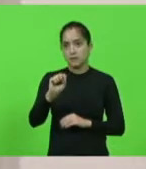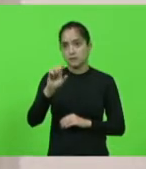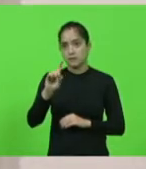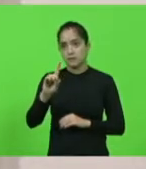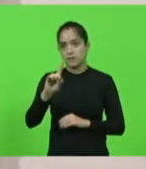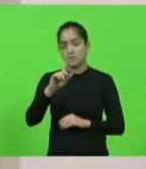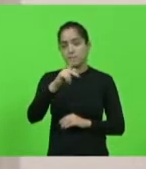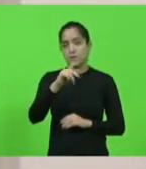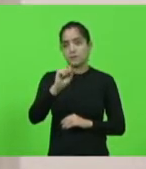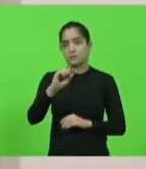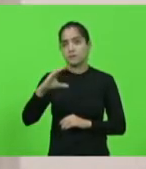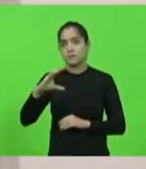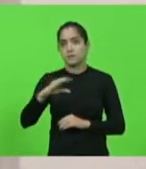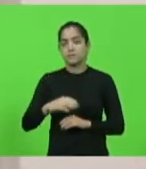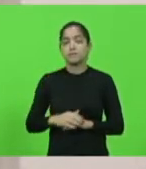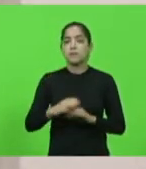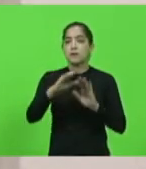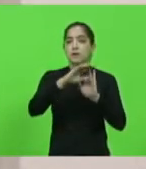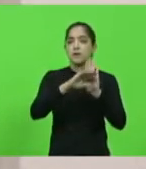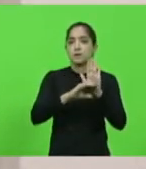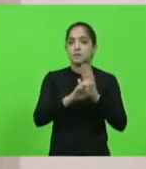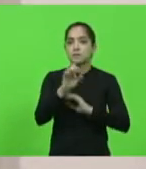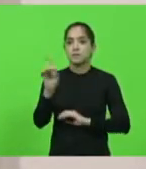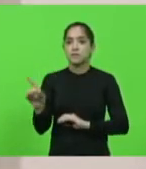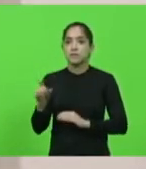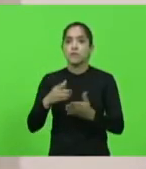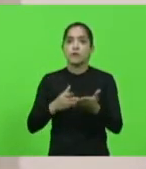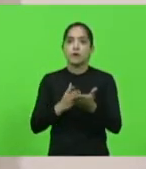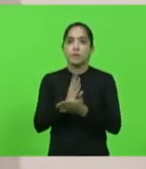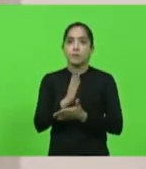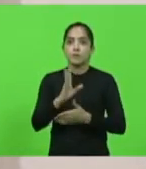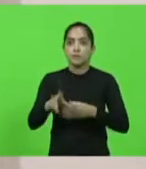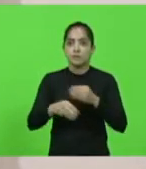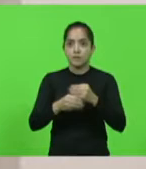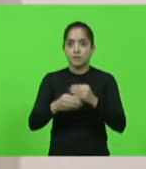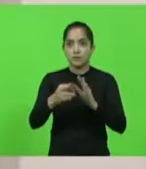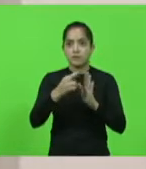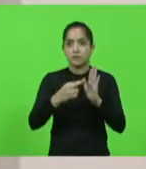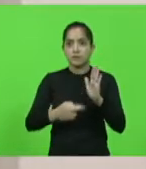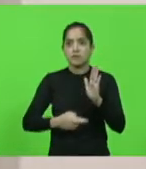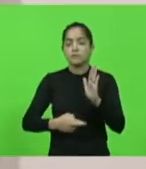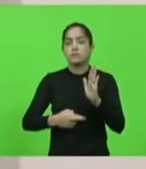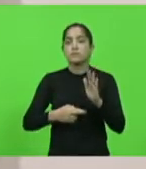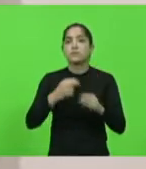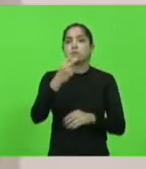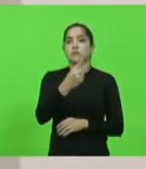PSD-PSC. Ordem do dia. Foi aprovada a redação final exarada ao projeto de lei número